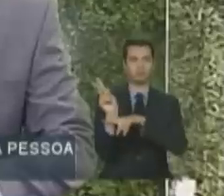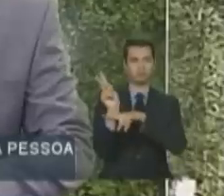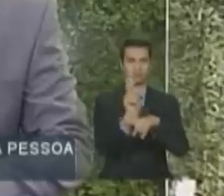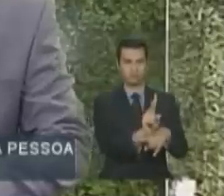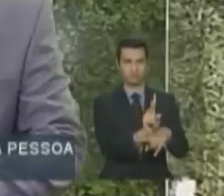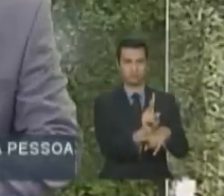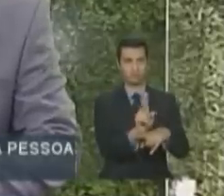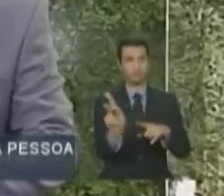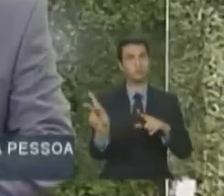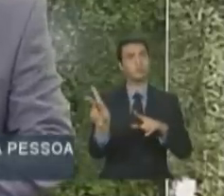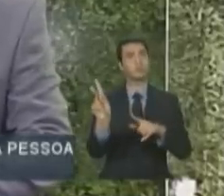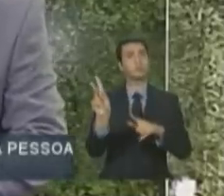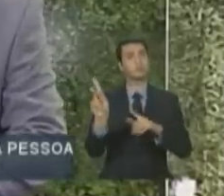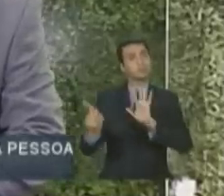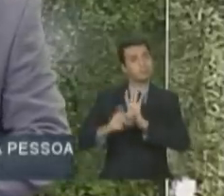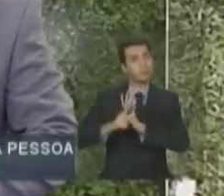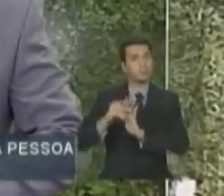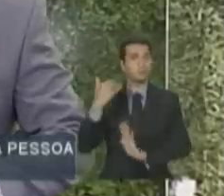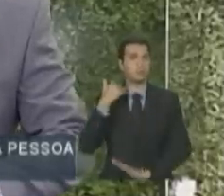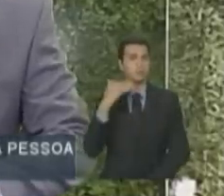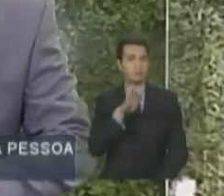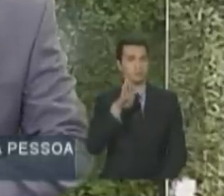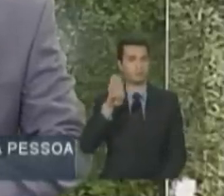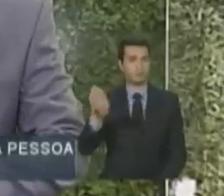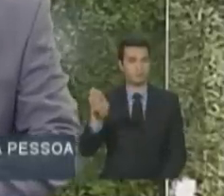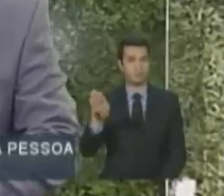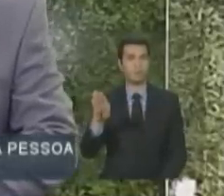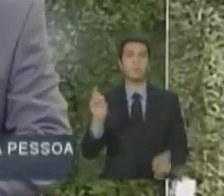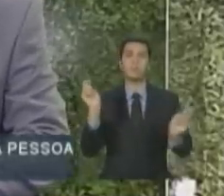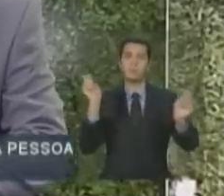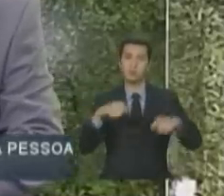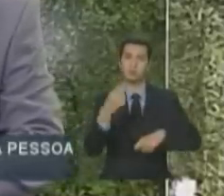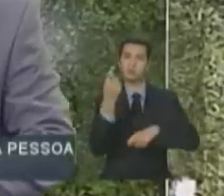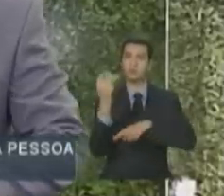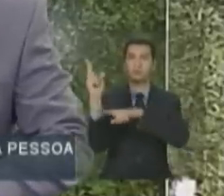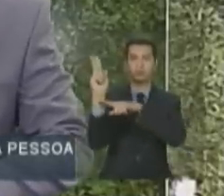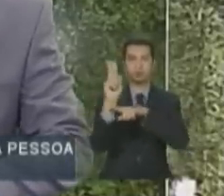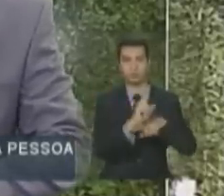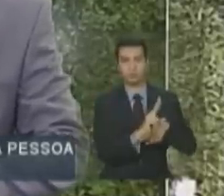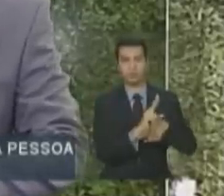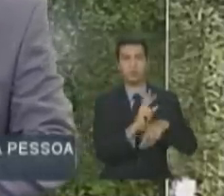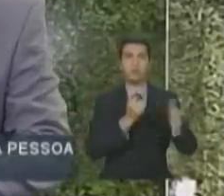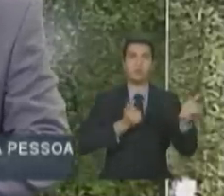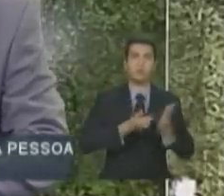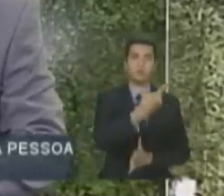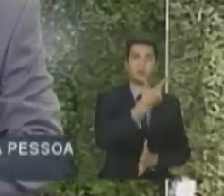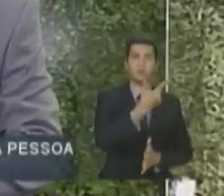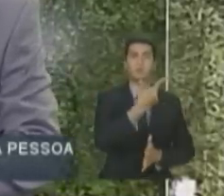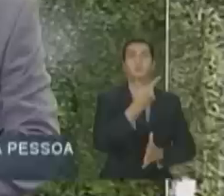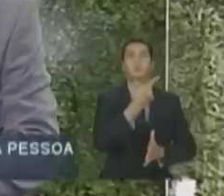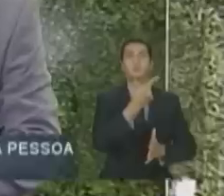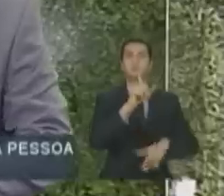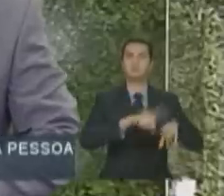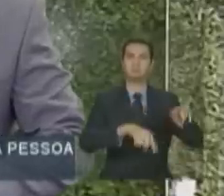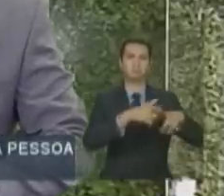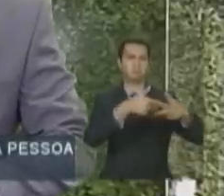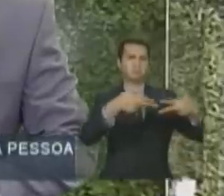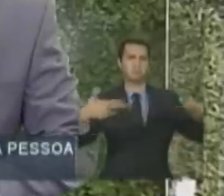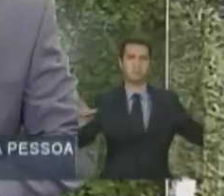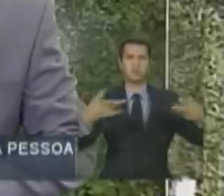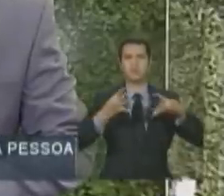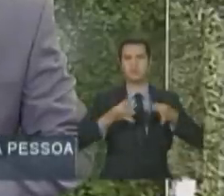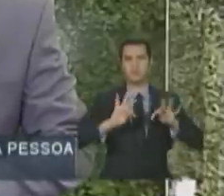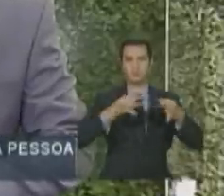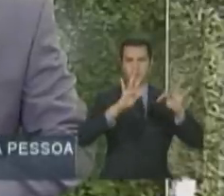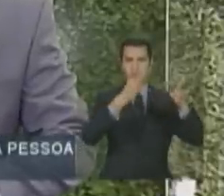pelo Banco do Brasil para aquisição de produtos de tecnologias assistivas no